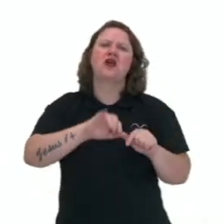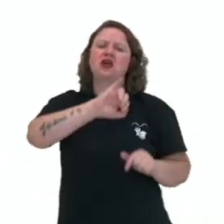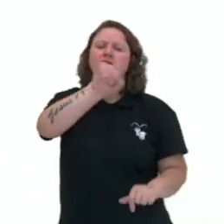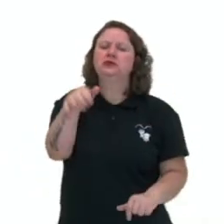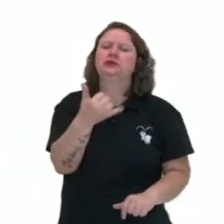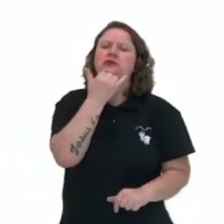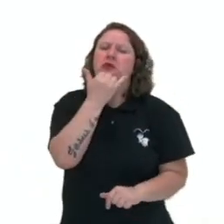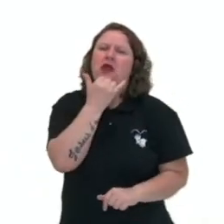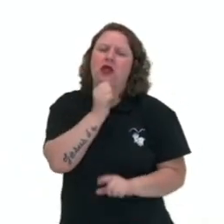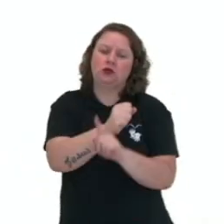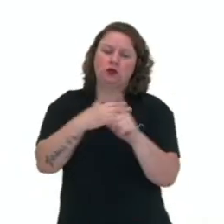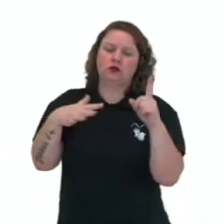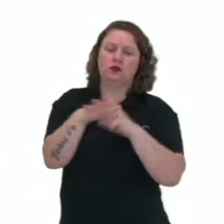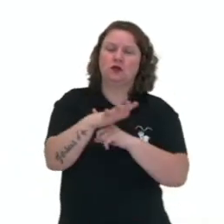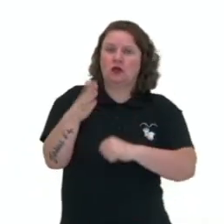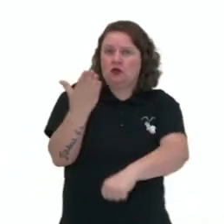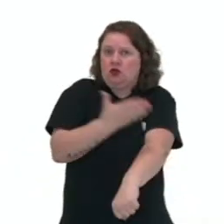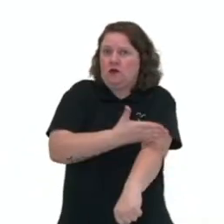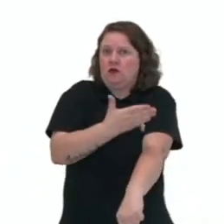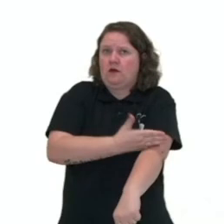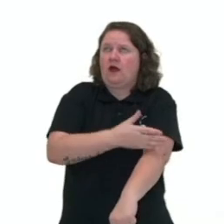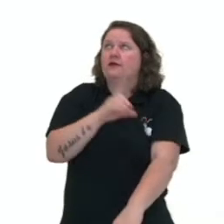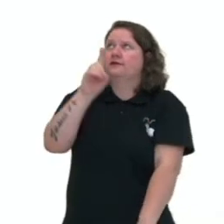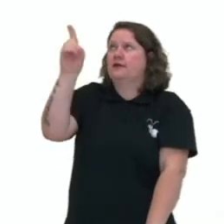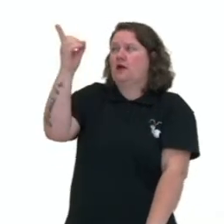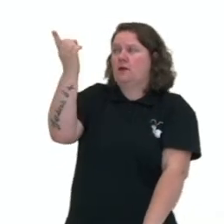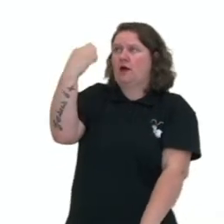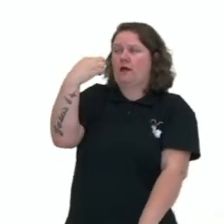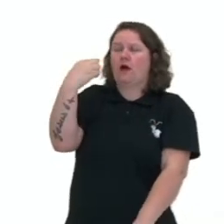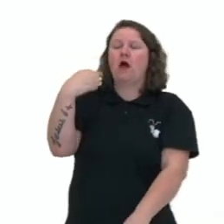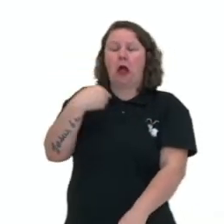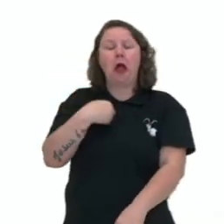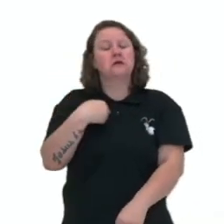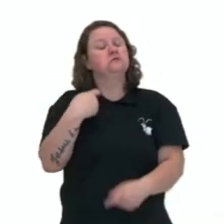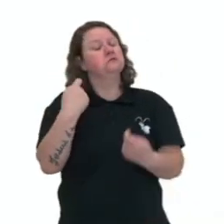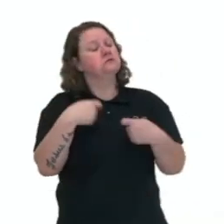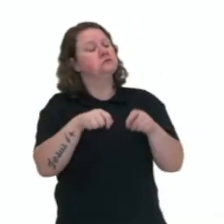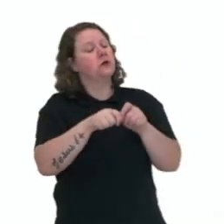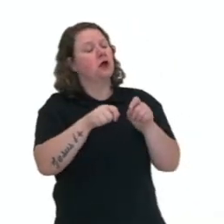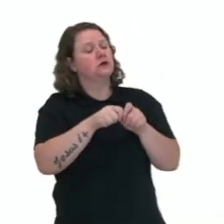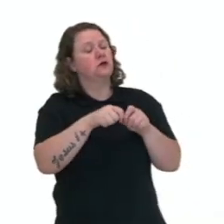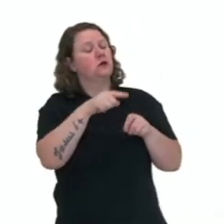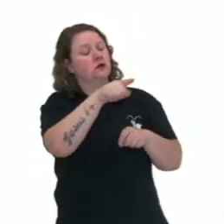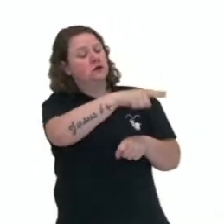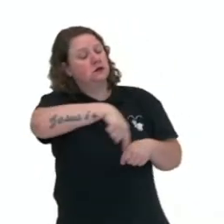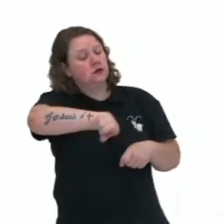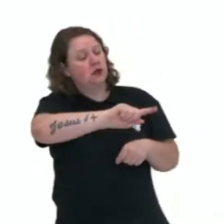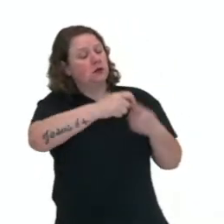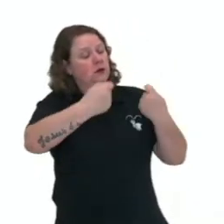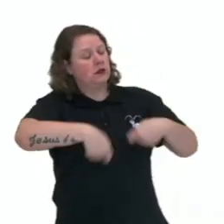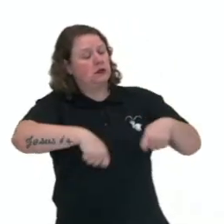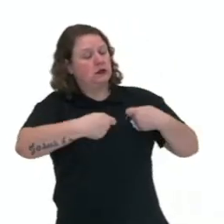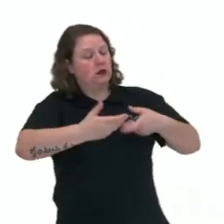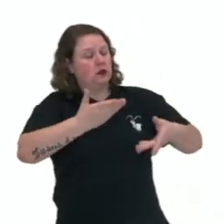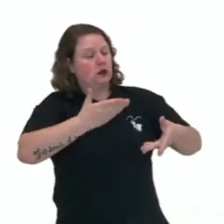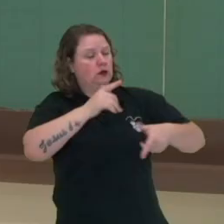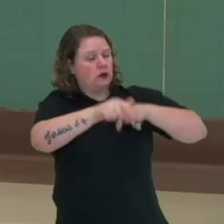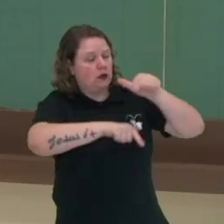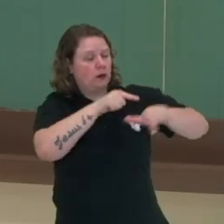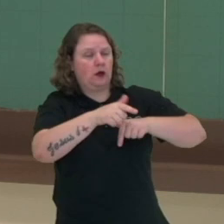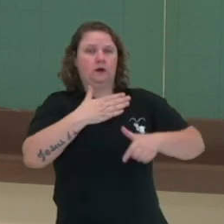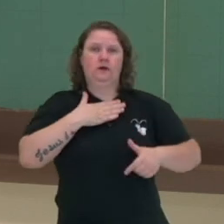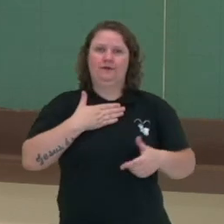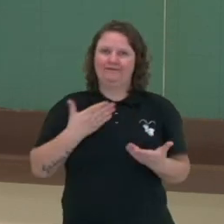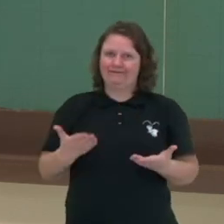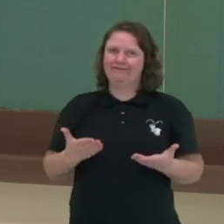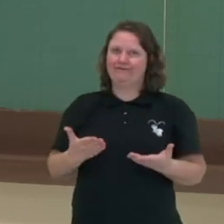uma determinação divina, o teocentrismo, essa religiosidade muito forte. Assim, os trabalhadores estavam